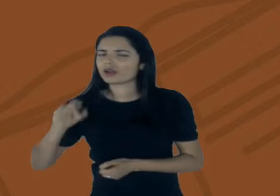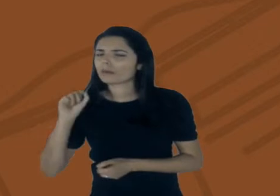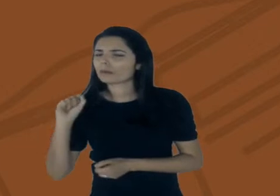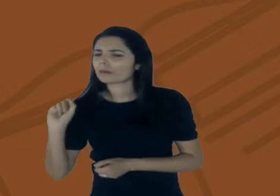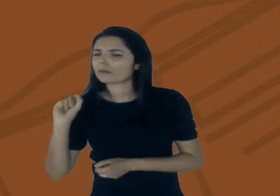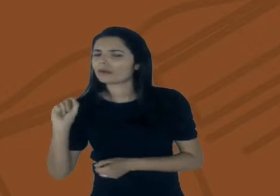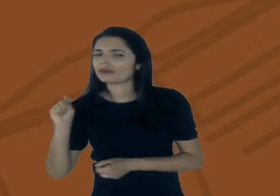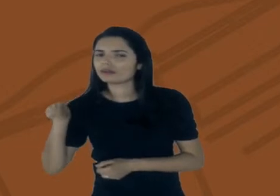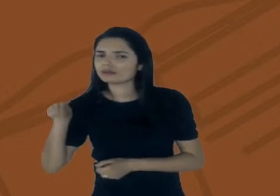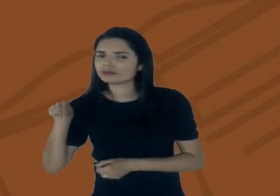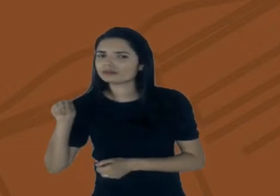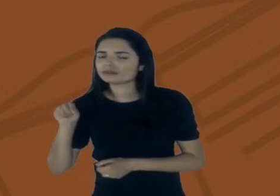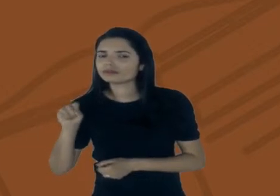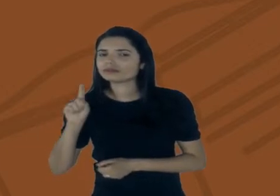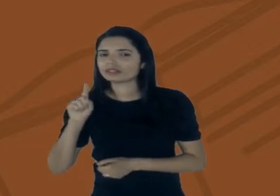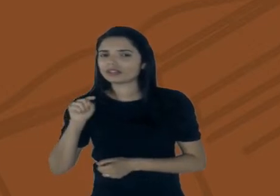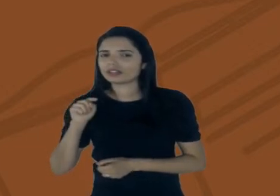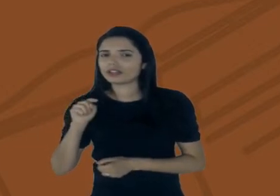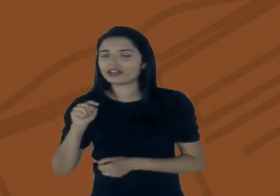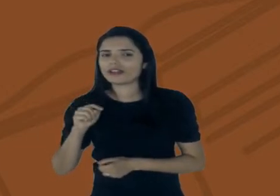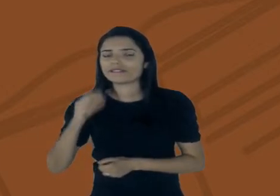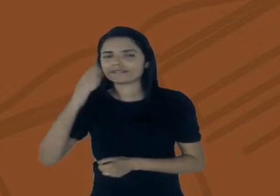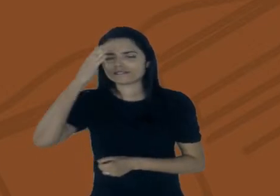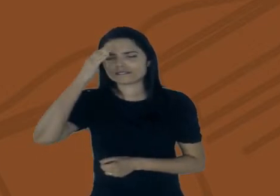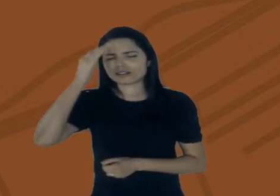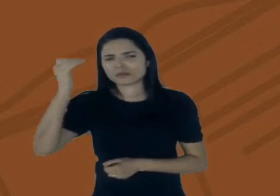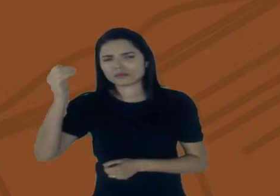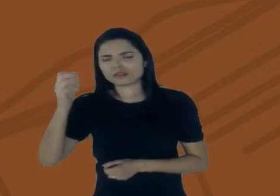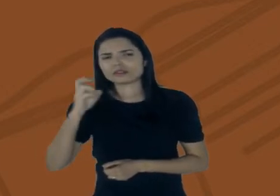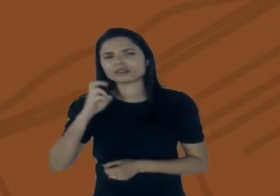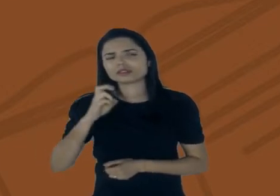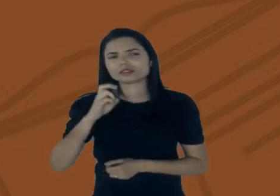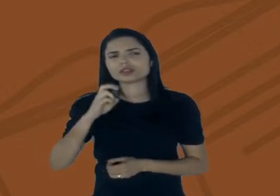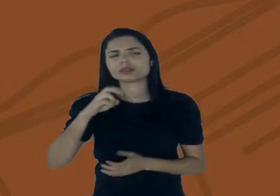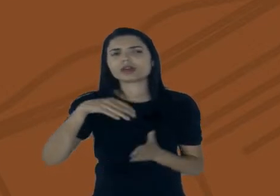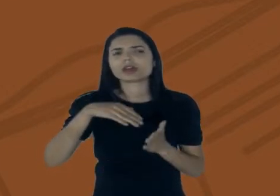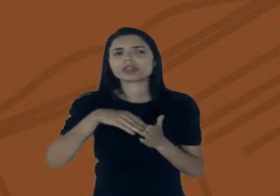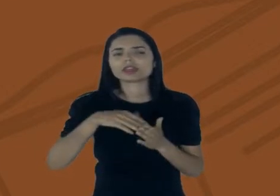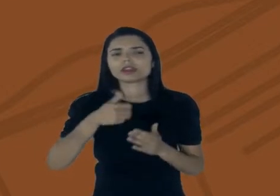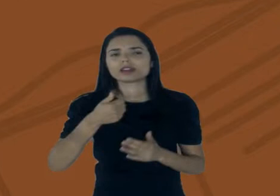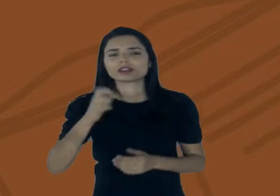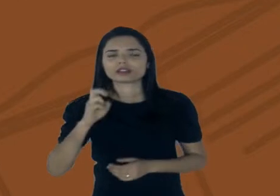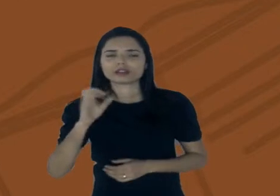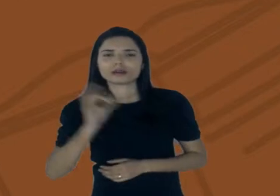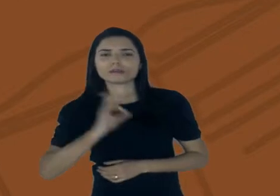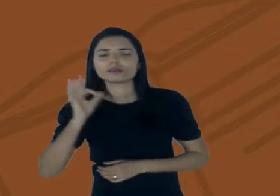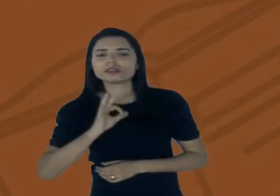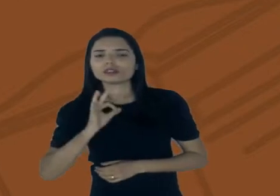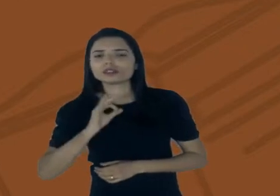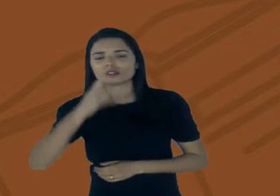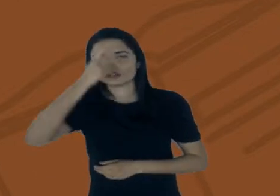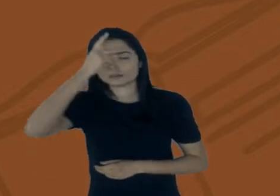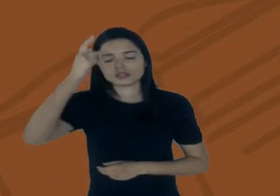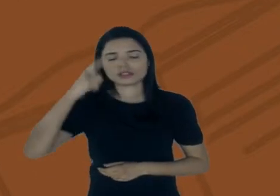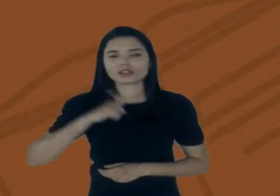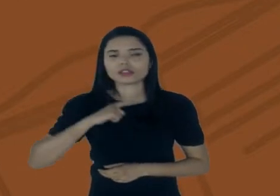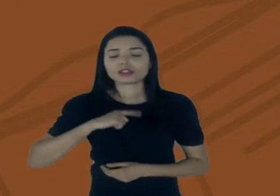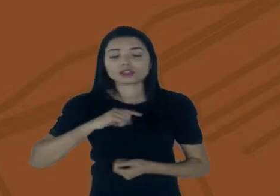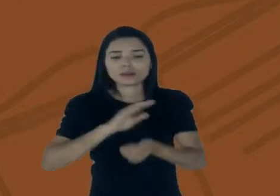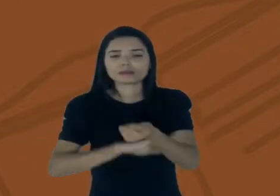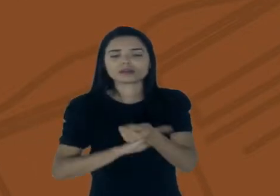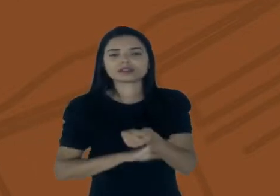é aquela causa que é mais conhecida, entre 5% e 15% das pessoas com hipertensão arterial,